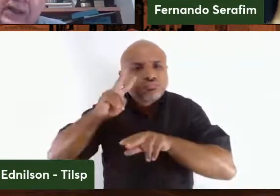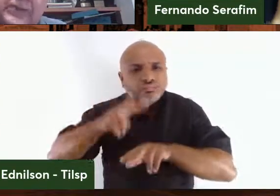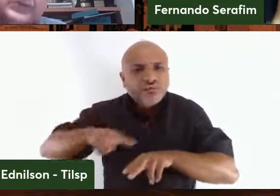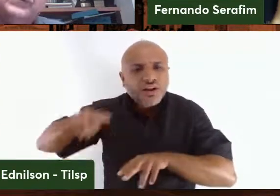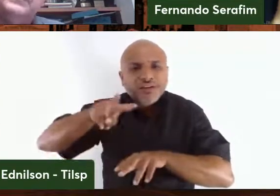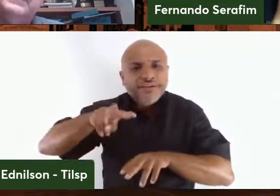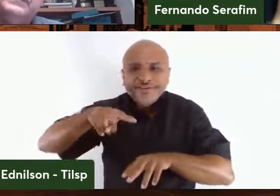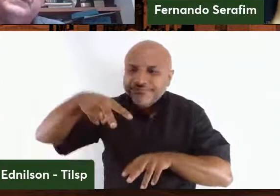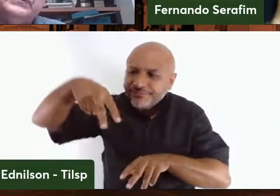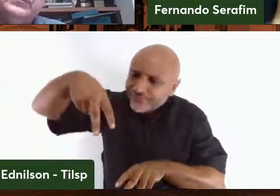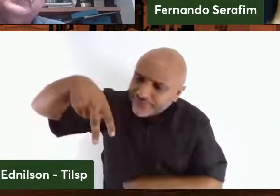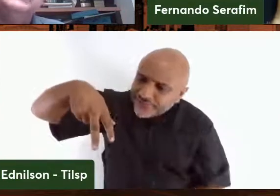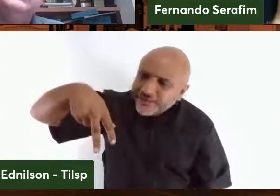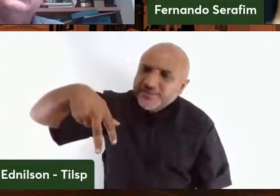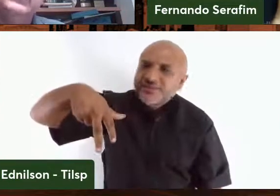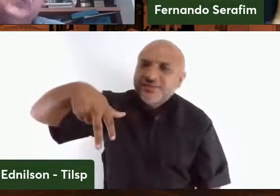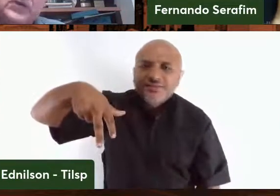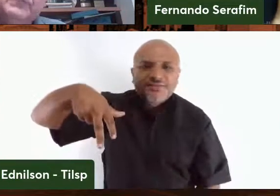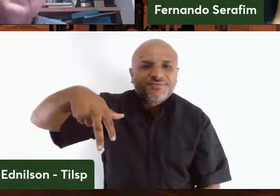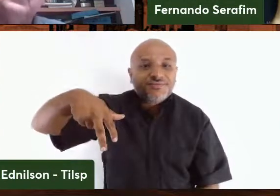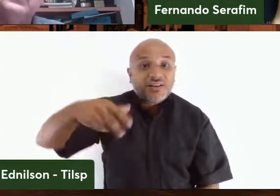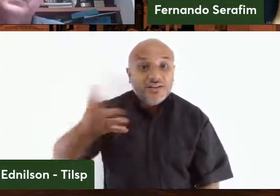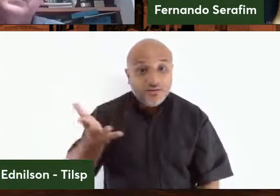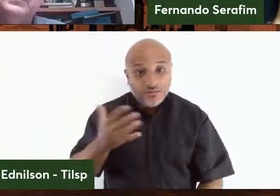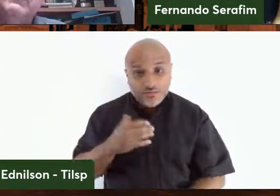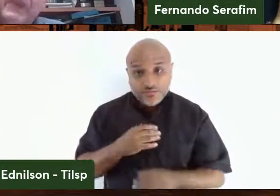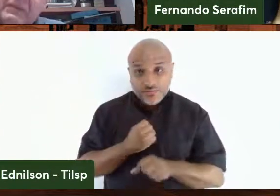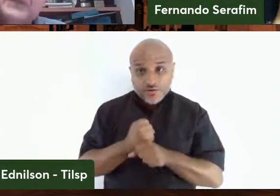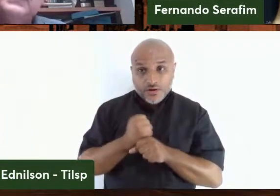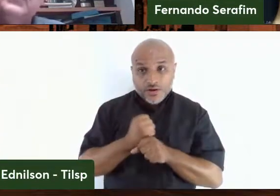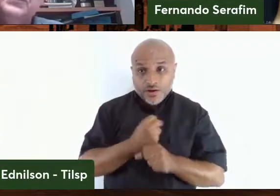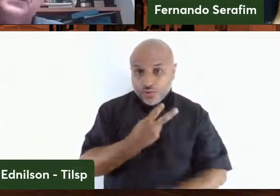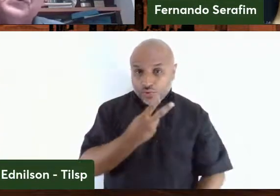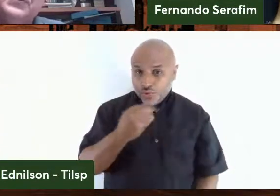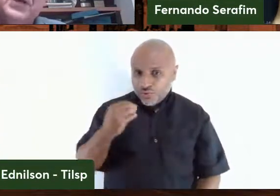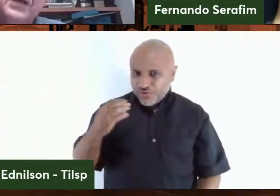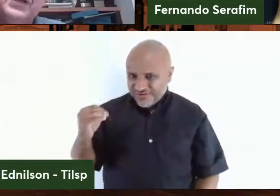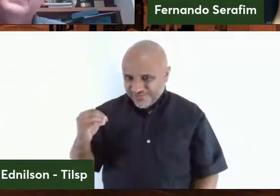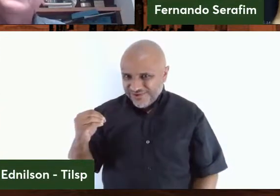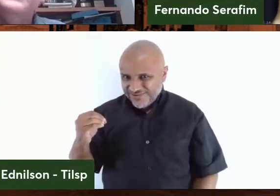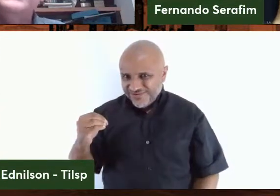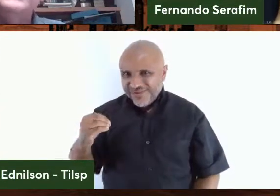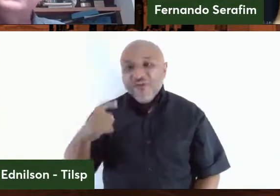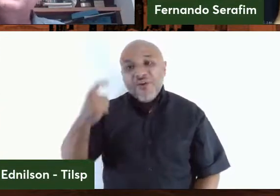Então, isso foi em 2000. Eu venho pensando nisso